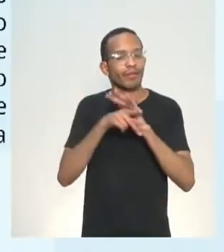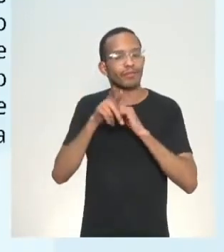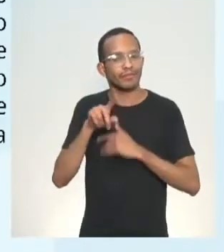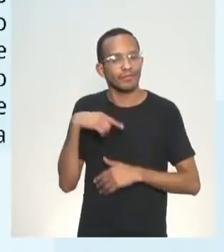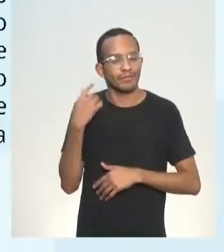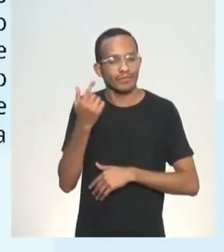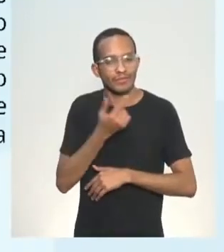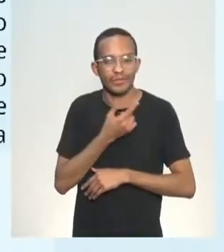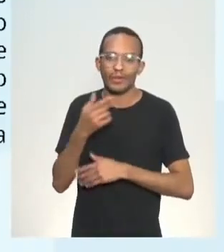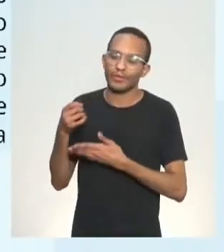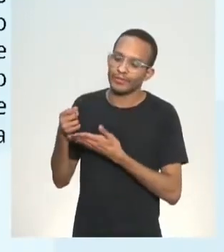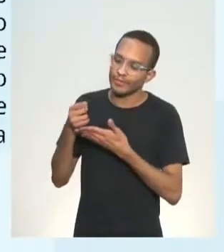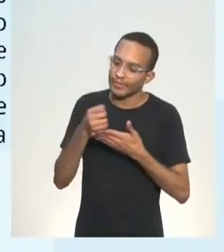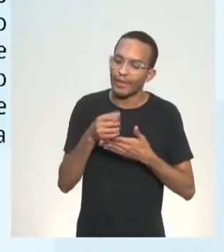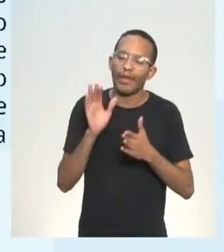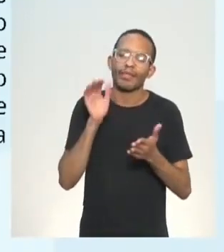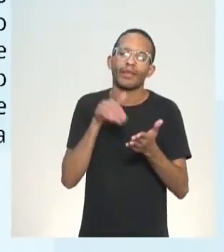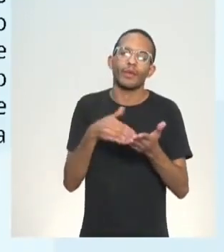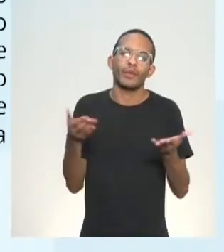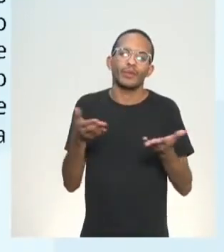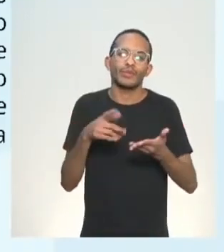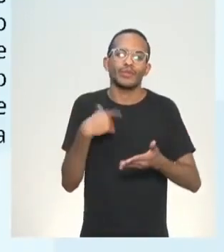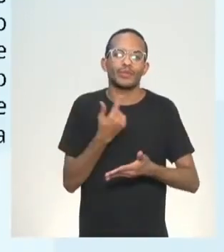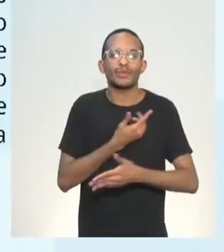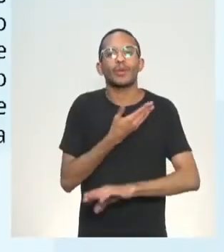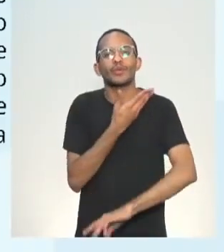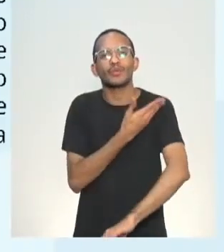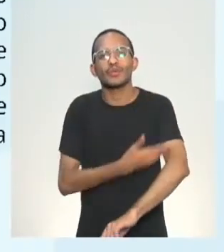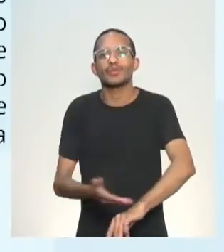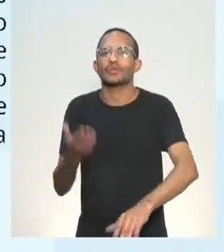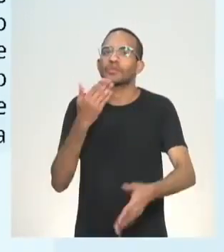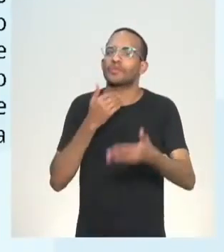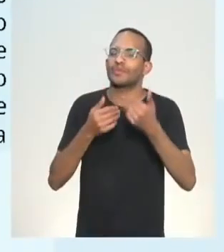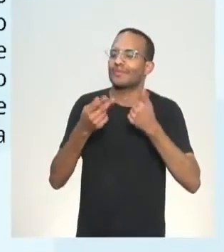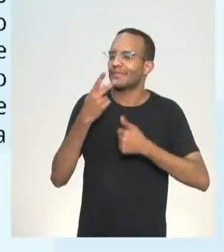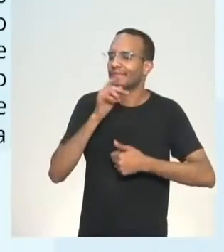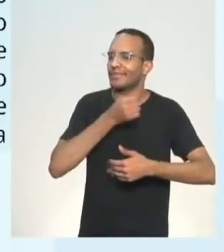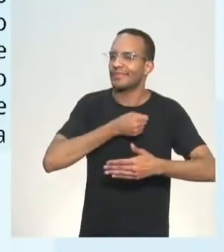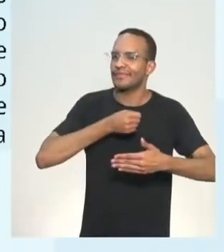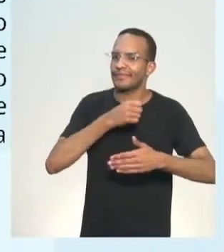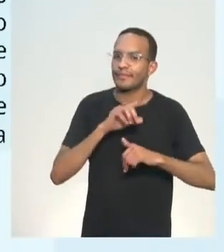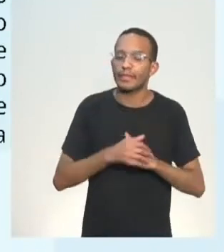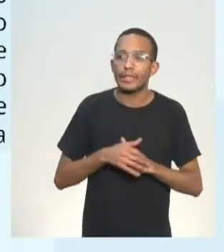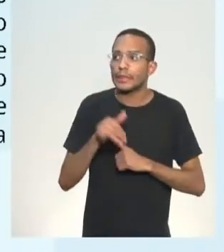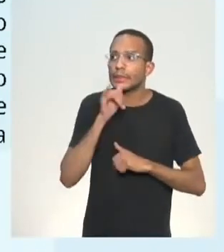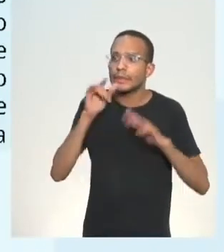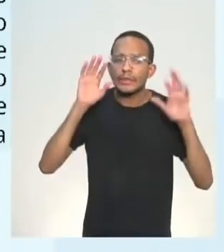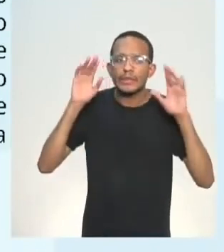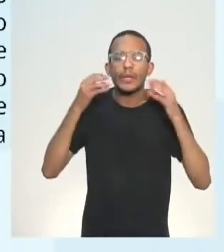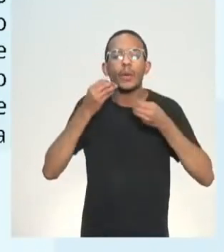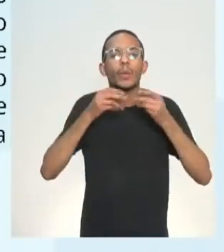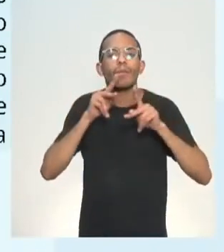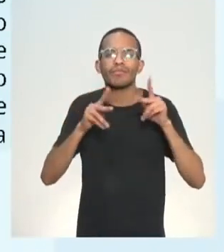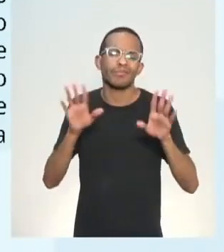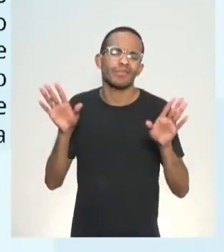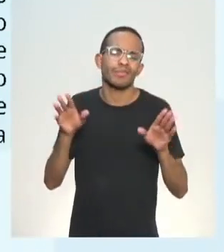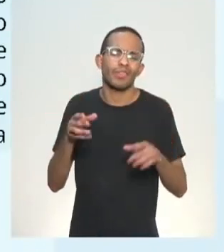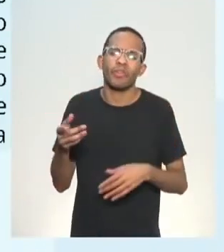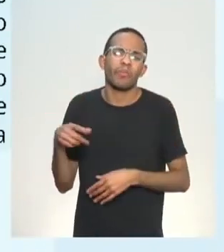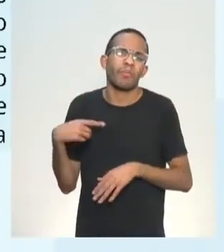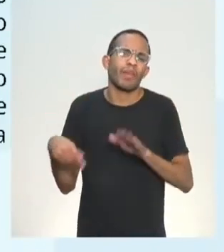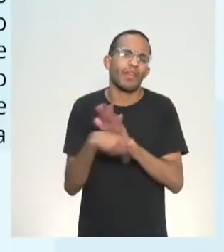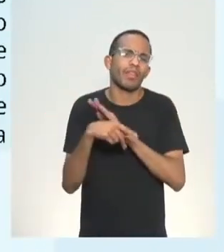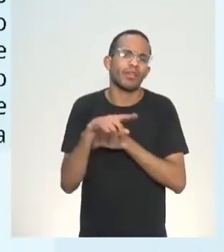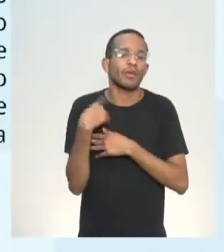trazendo, né? E até hoje a gente costuma consumir esses alimentos. A gente nem para para pensar nisso, né? A gente pensa que é uma coisa nossa.